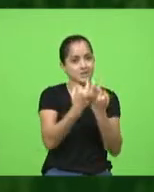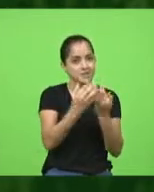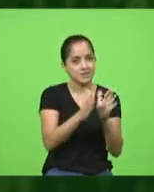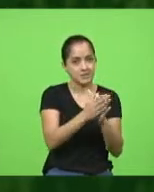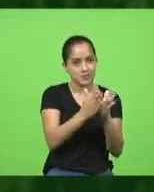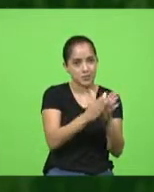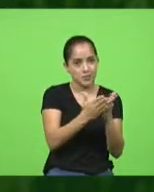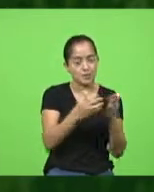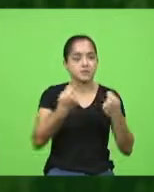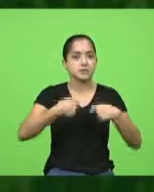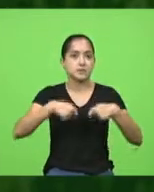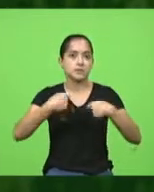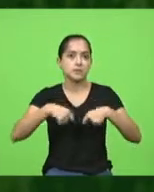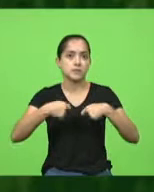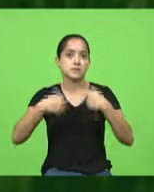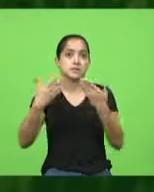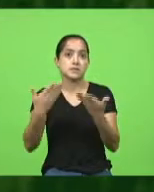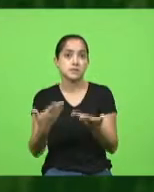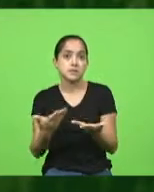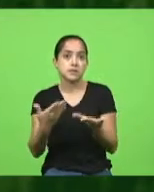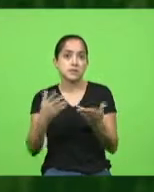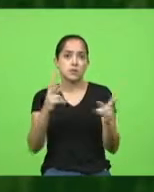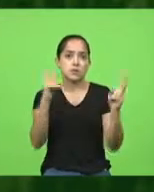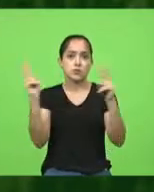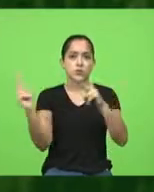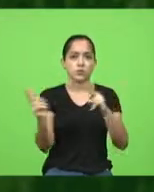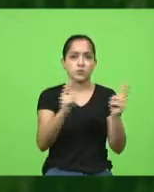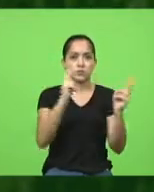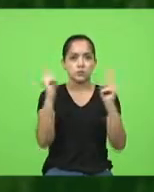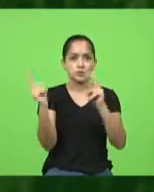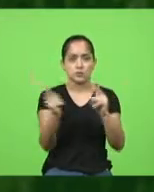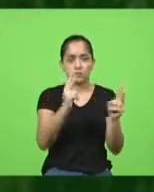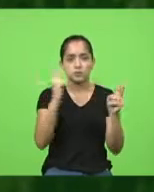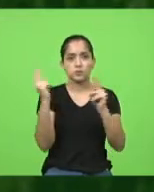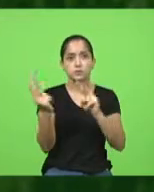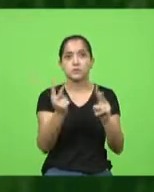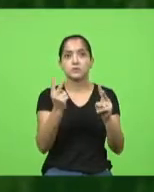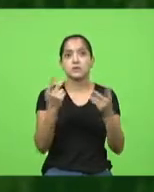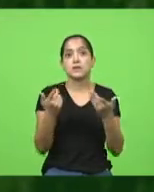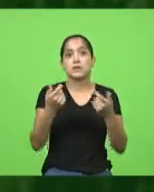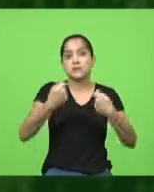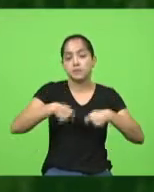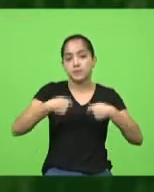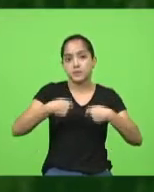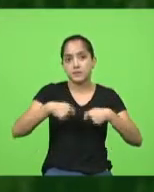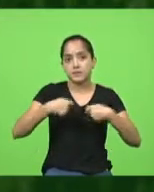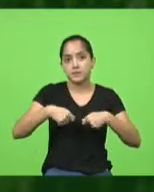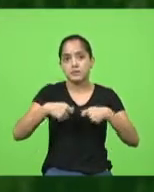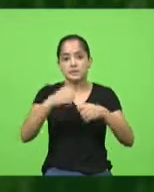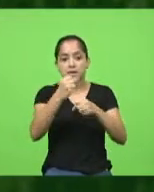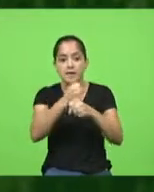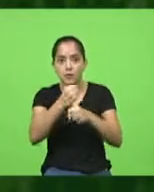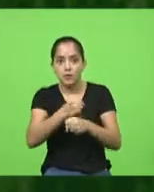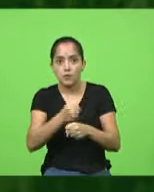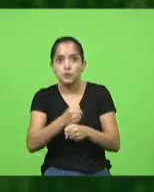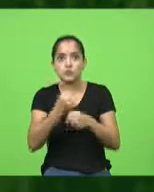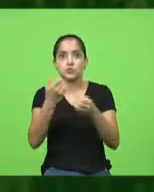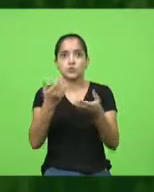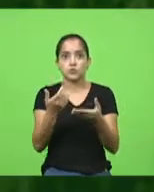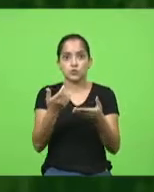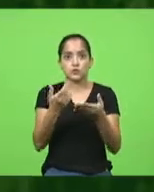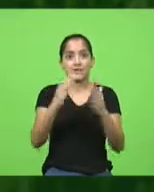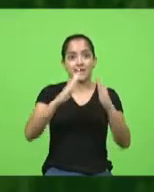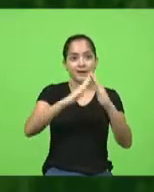que precisam, quando dá um vendaval, uma situação que precisa reconstruir parte da